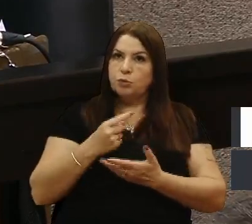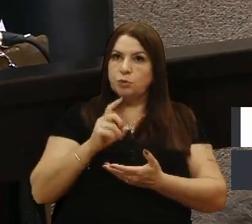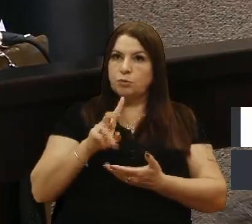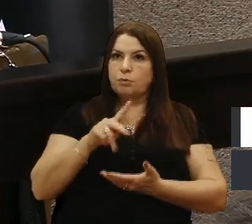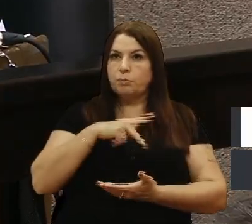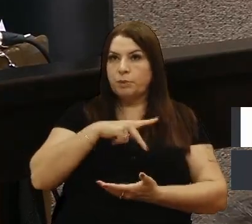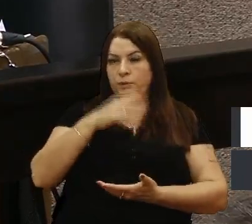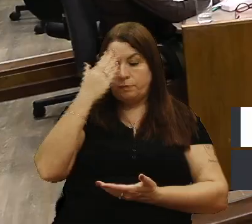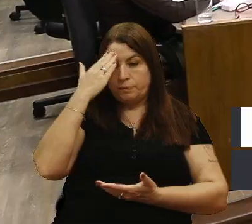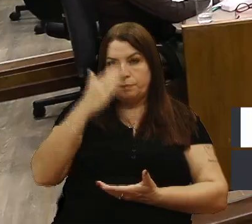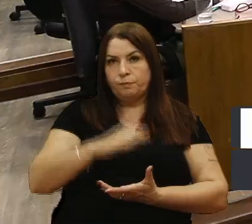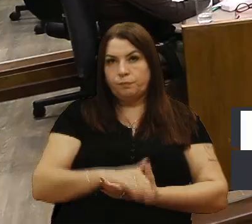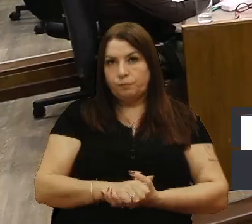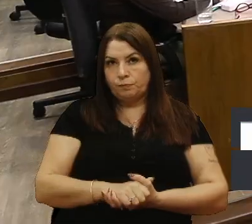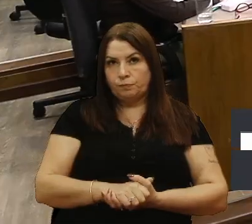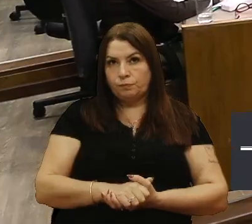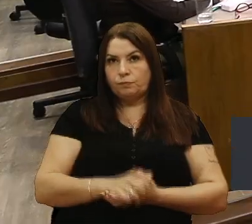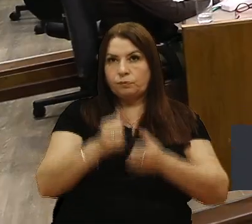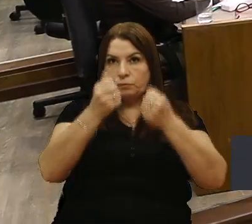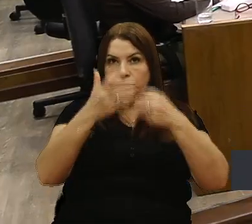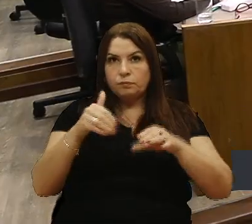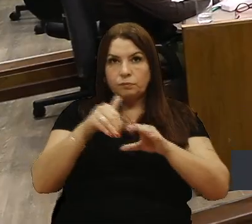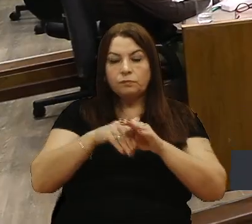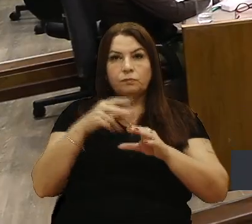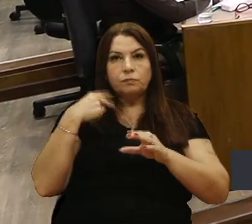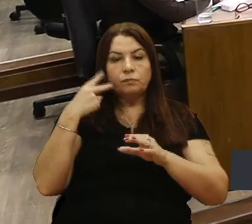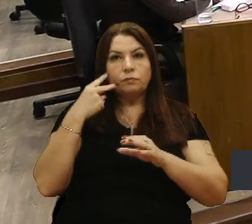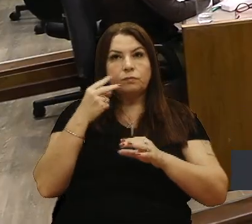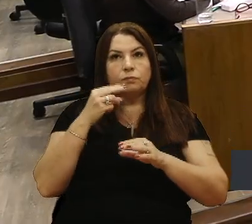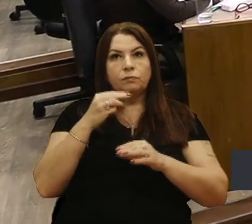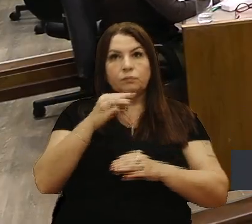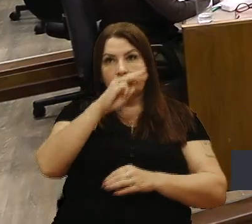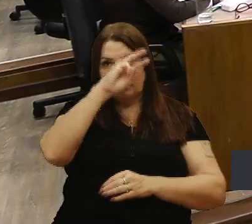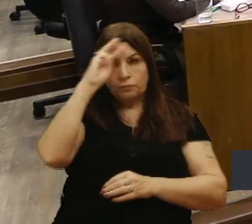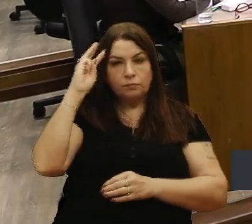isso, senhor presidente. Obrigado. Em declaração de voto, vereador Juliano Valim.